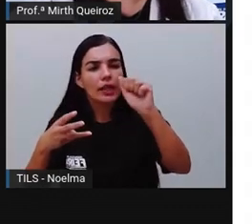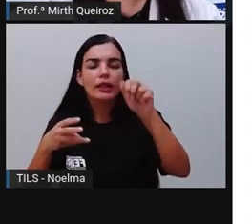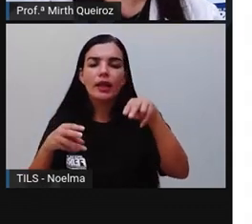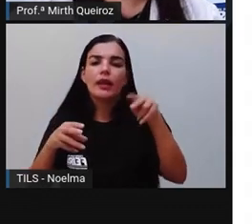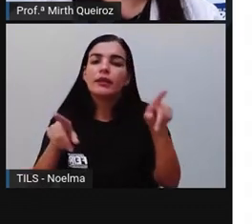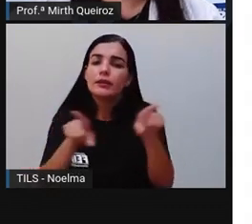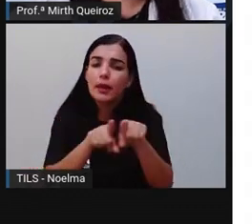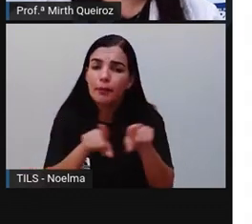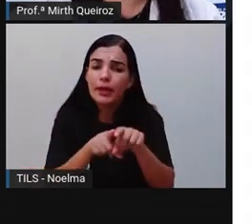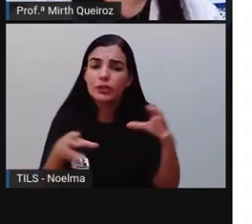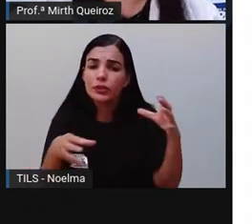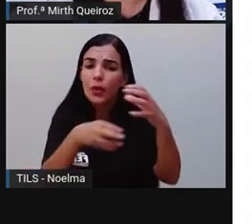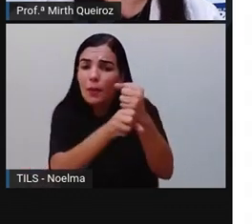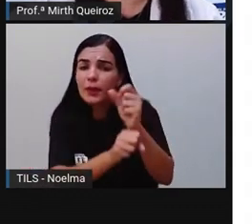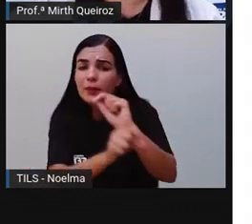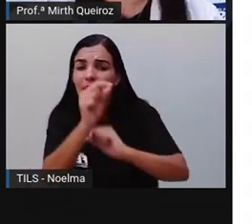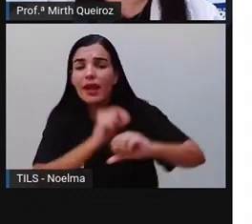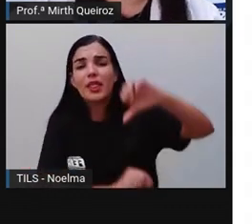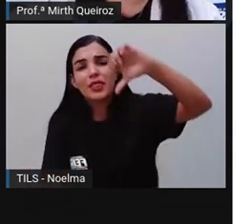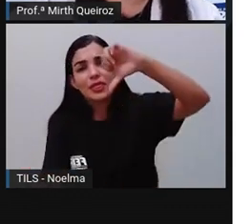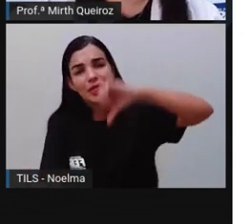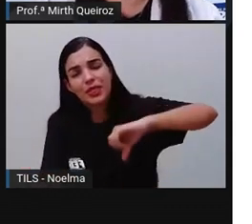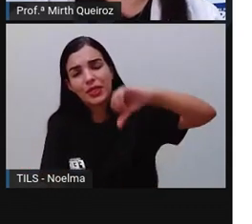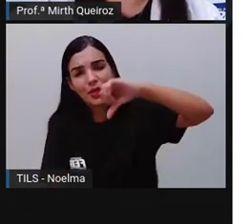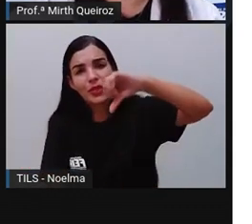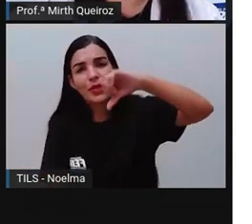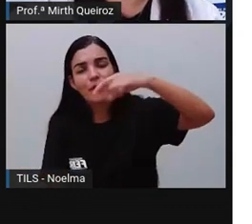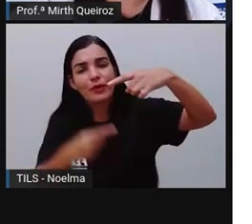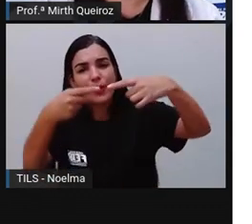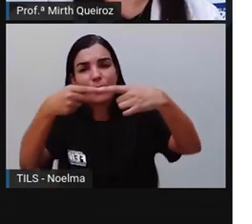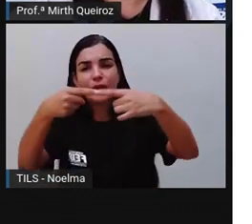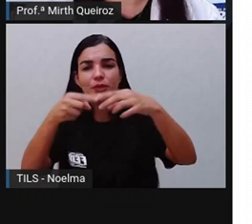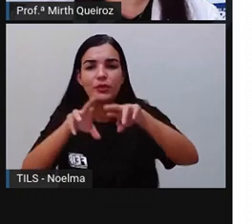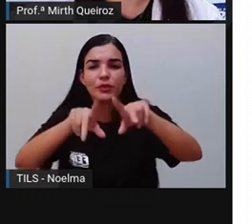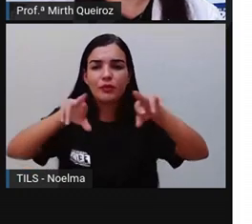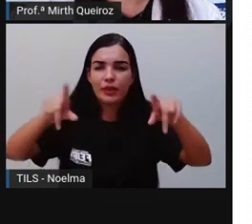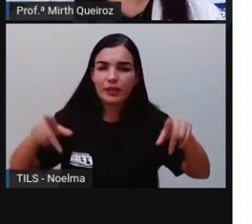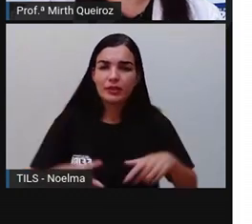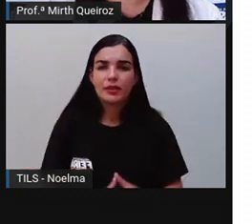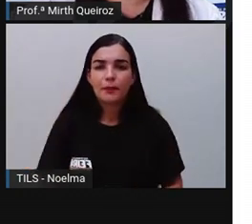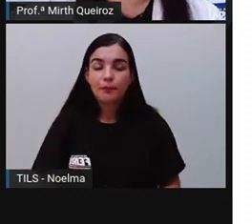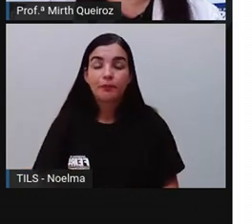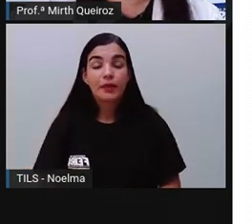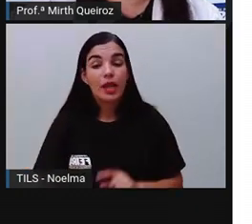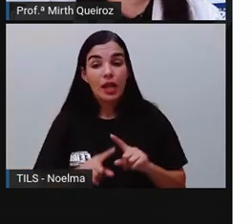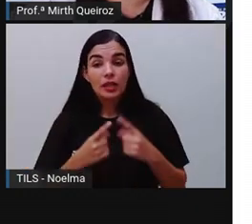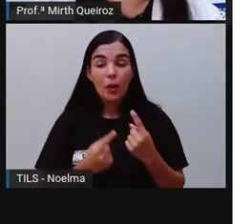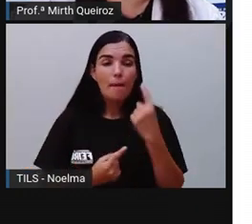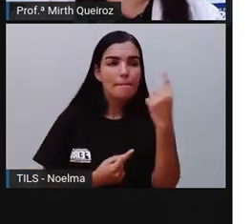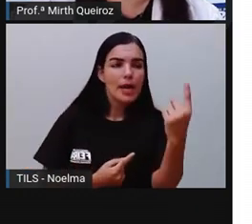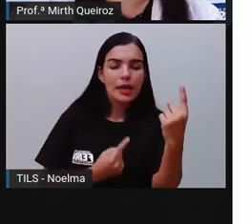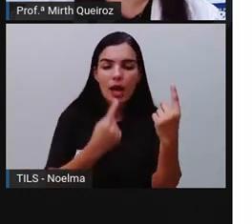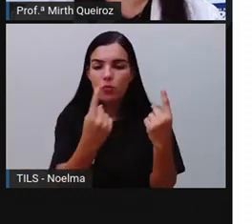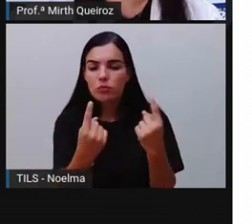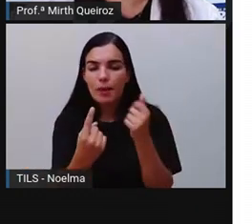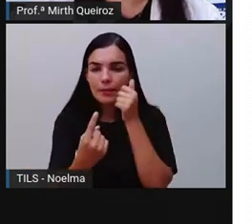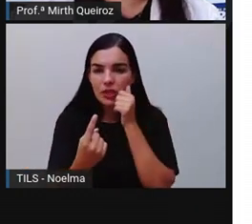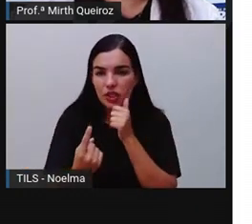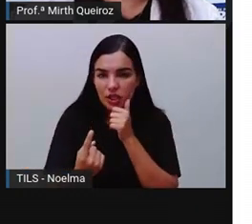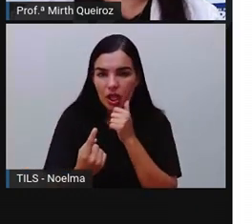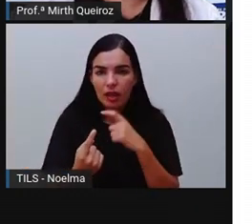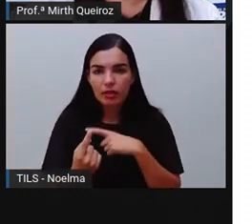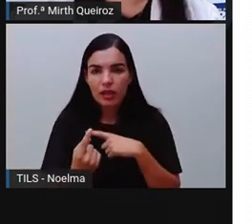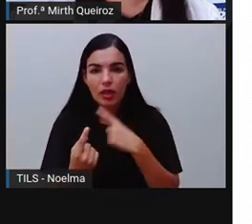também vão dar nove combinações diferentes. Para cada uma das meninas, foi criado